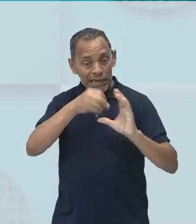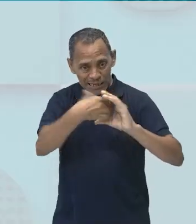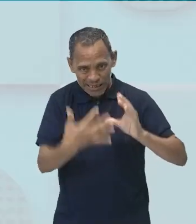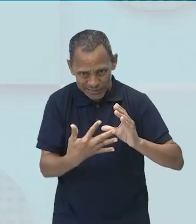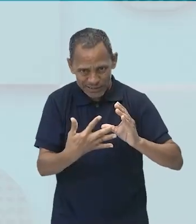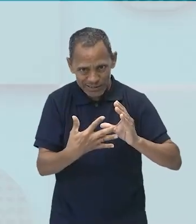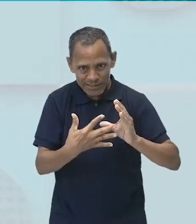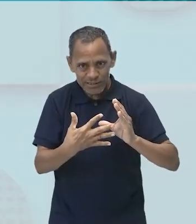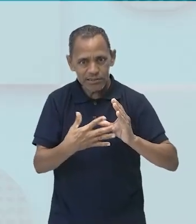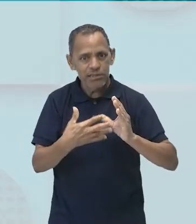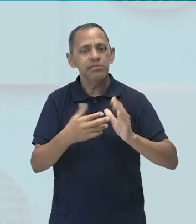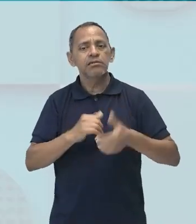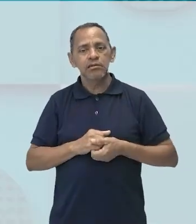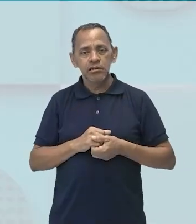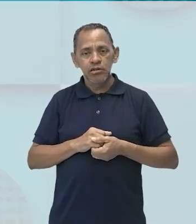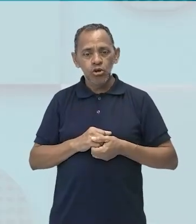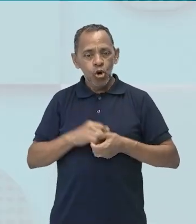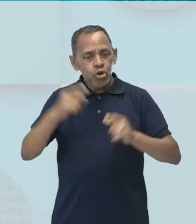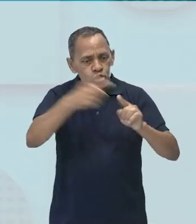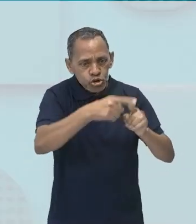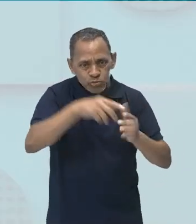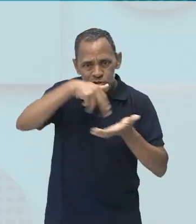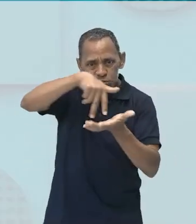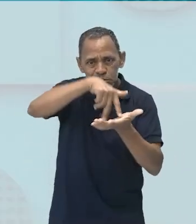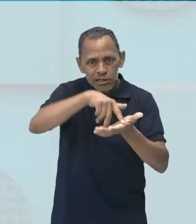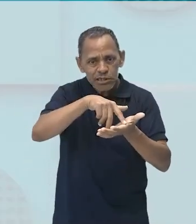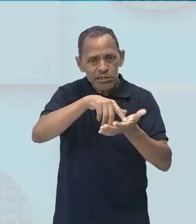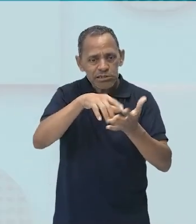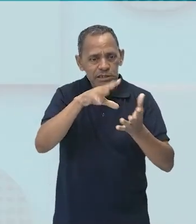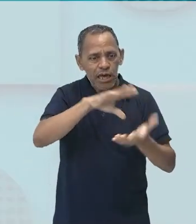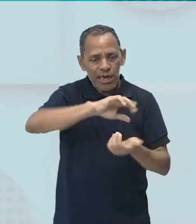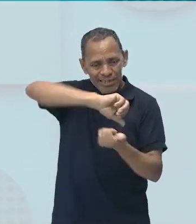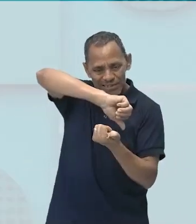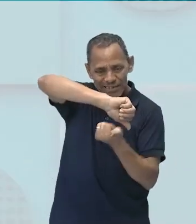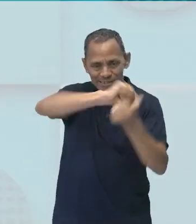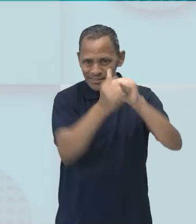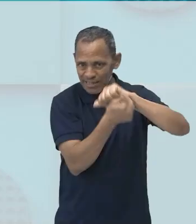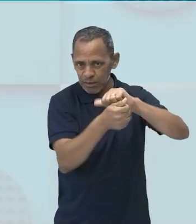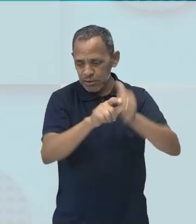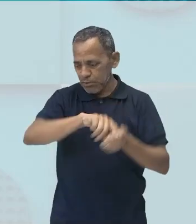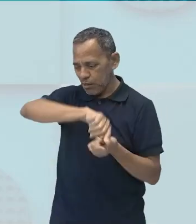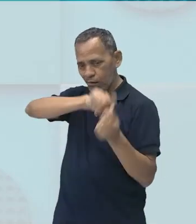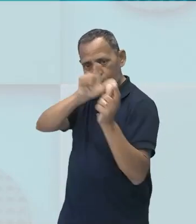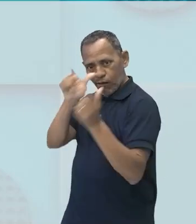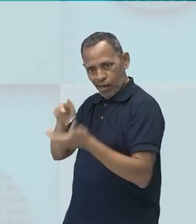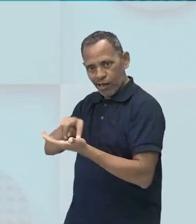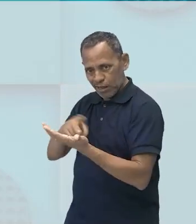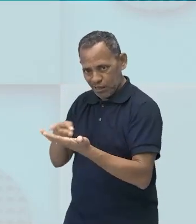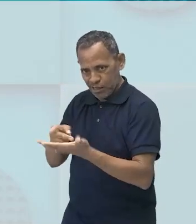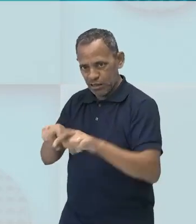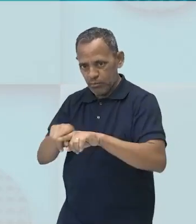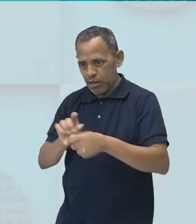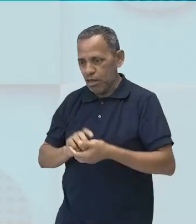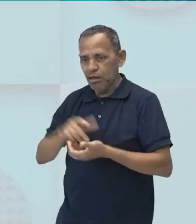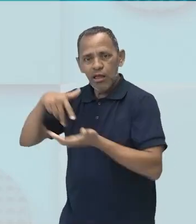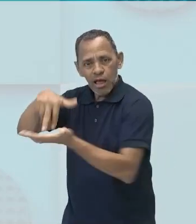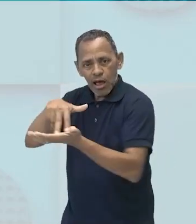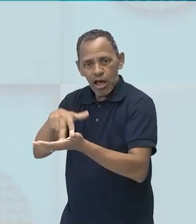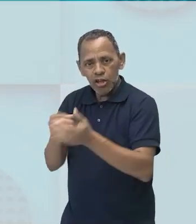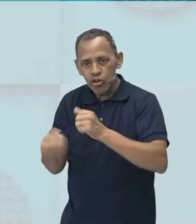à realidade, à forma como quer se expressar. Então, através do corpo, através da dança, né, há